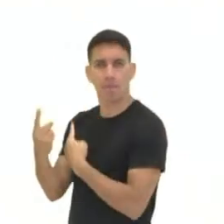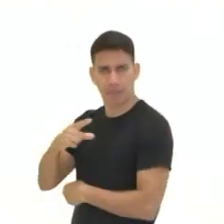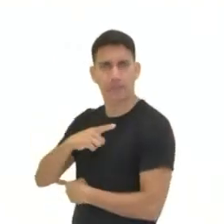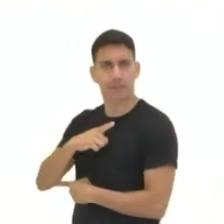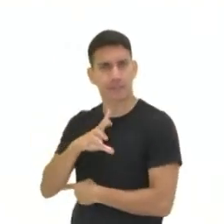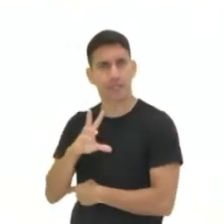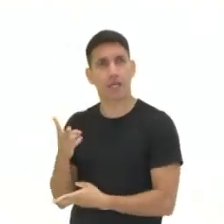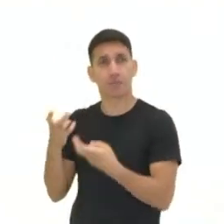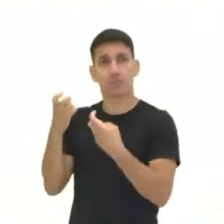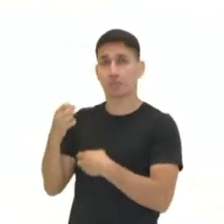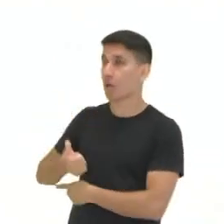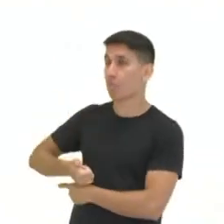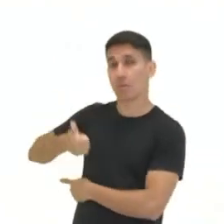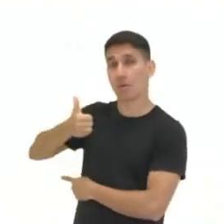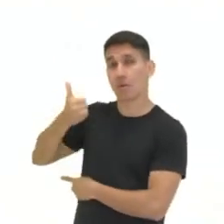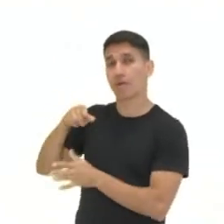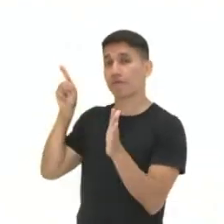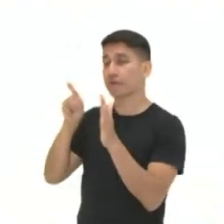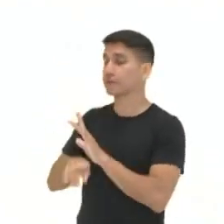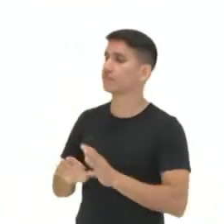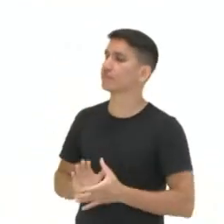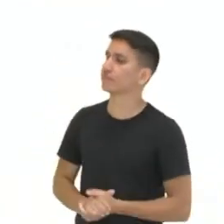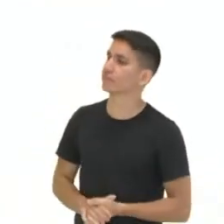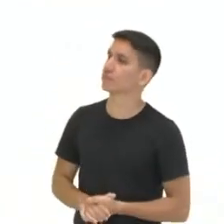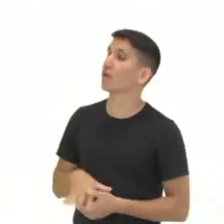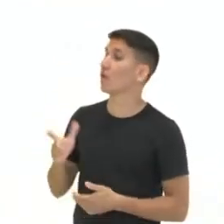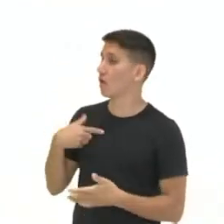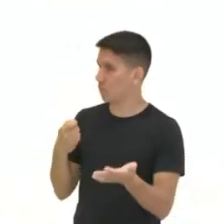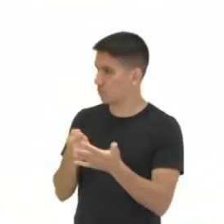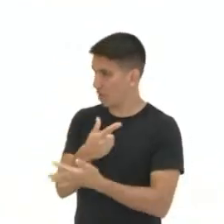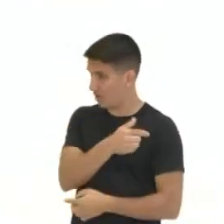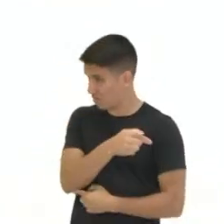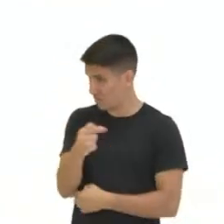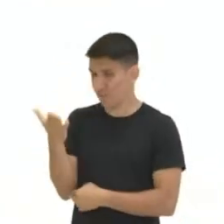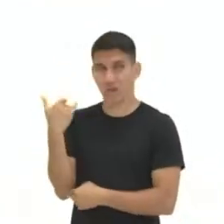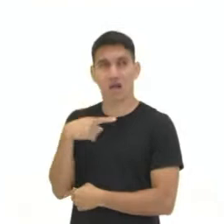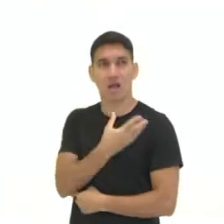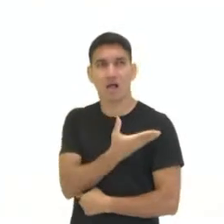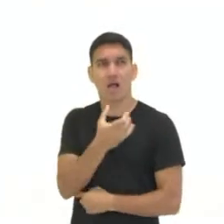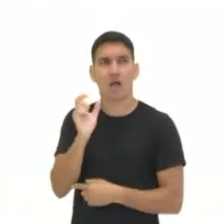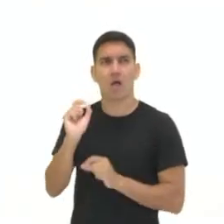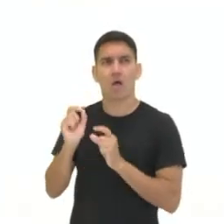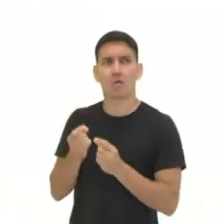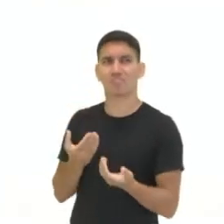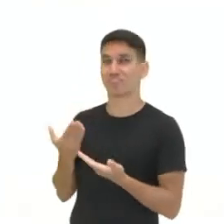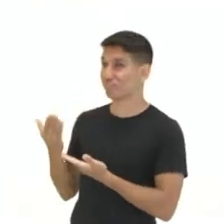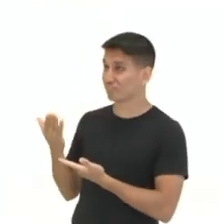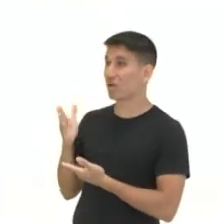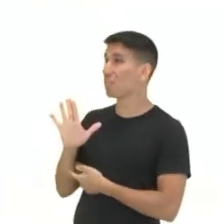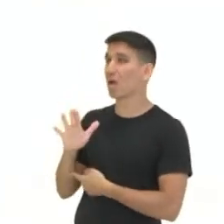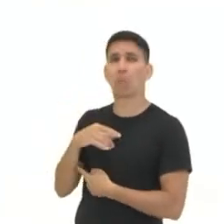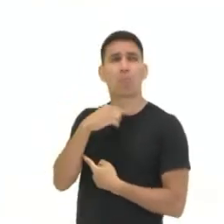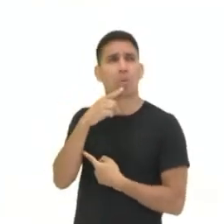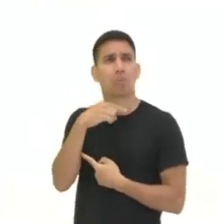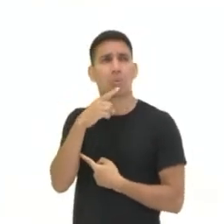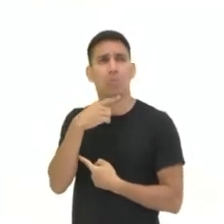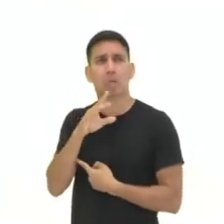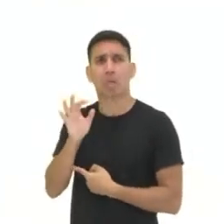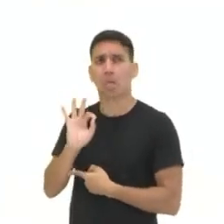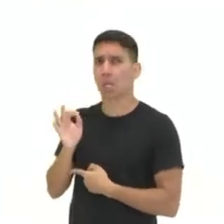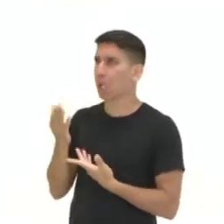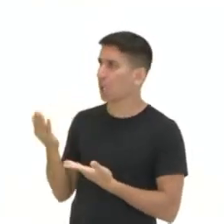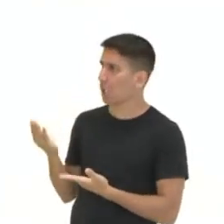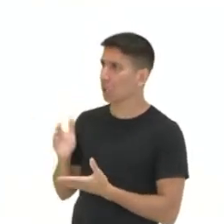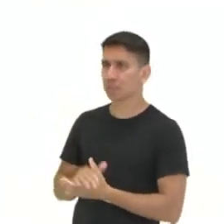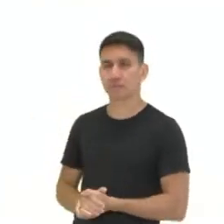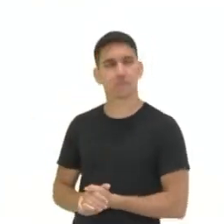aí você tem o primeiro personagem dizendo: comprei semana passada esta roda, mas ela não funciona. E a segunda